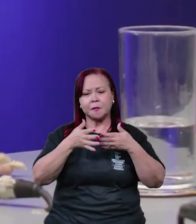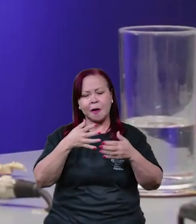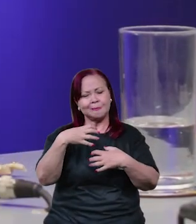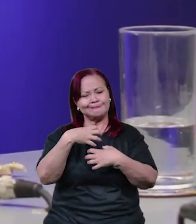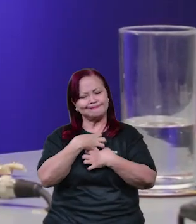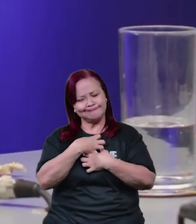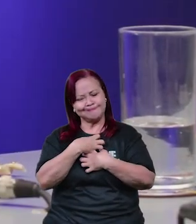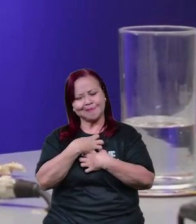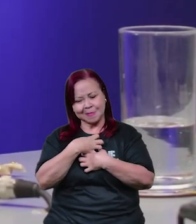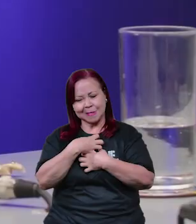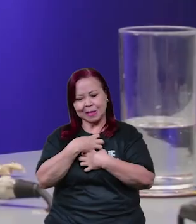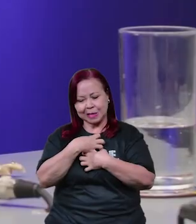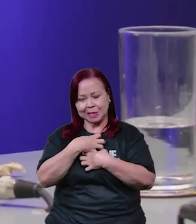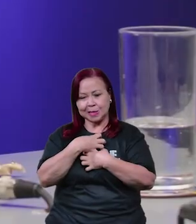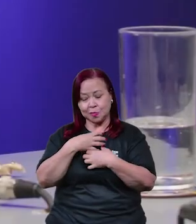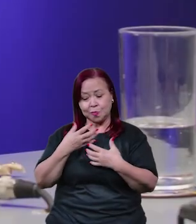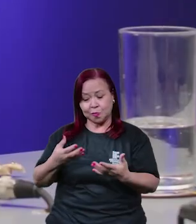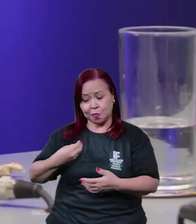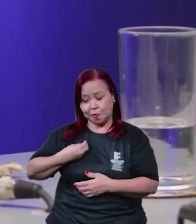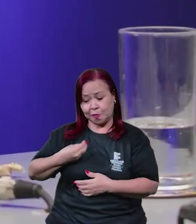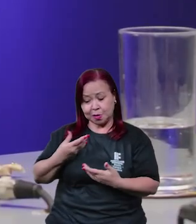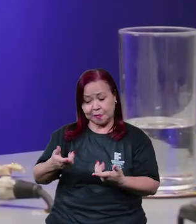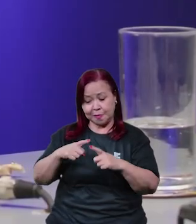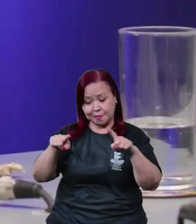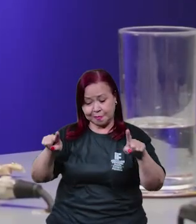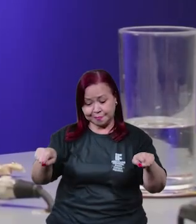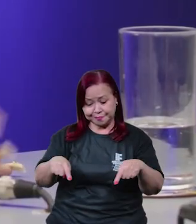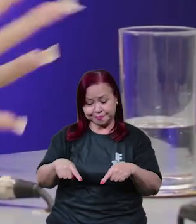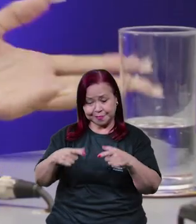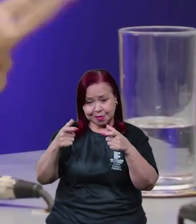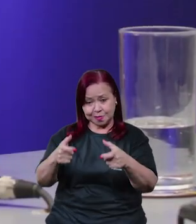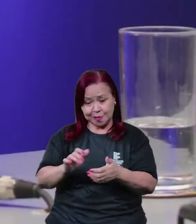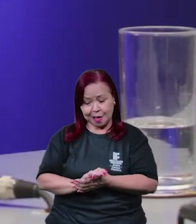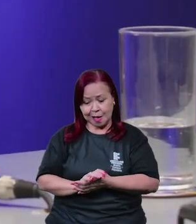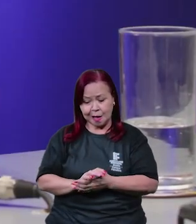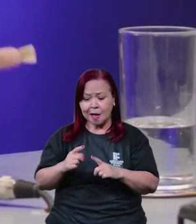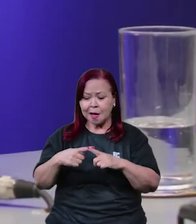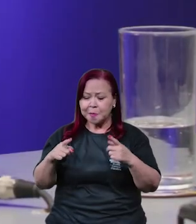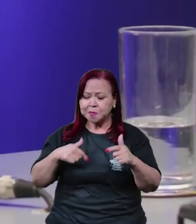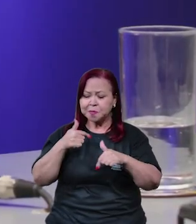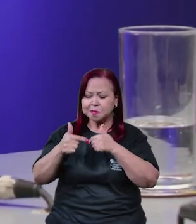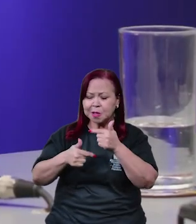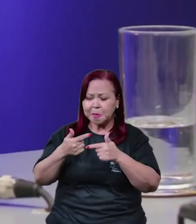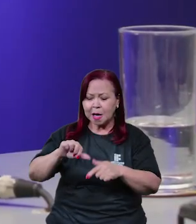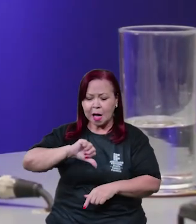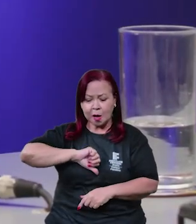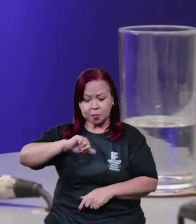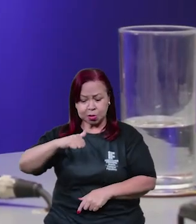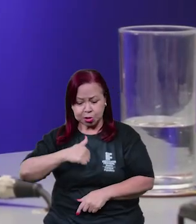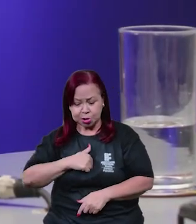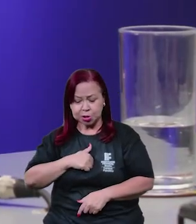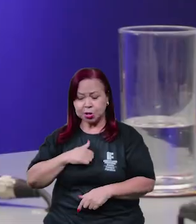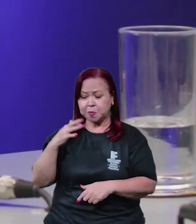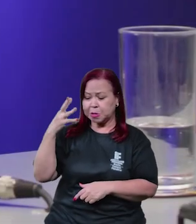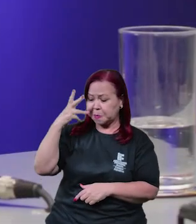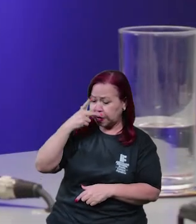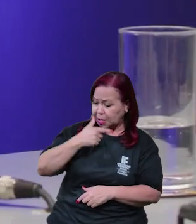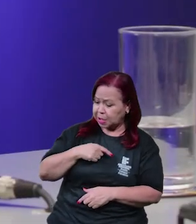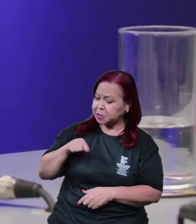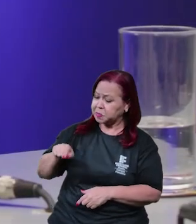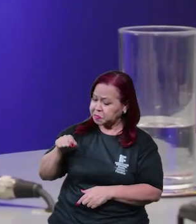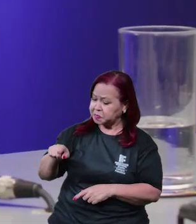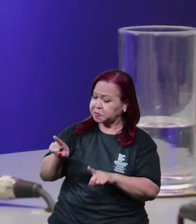que você viva nesse ambiente, mas vamos trabalhar essa autoestima, vamos trabalhar essa beleza,